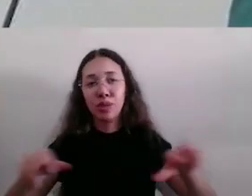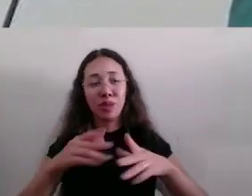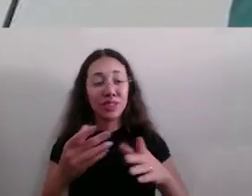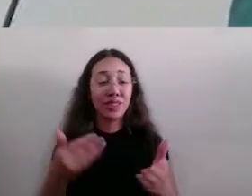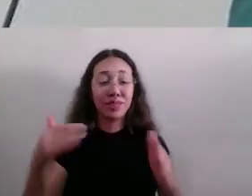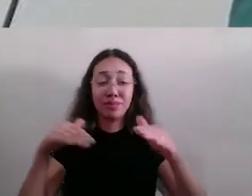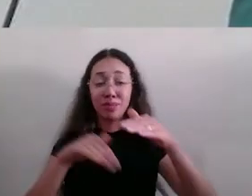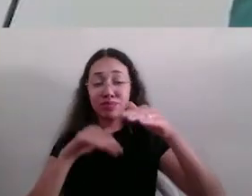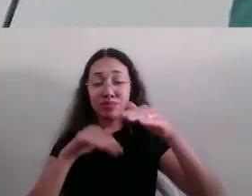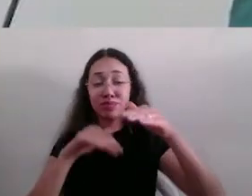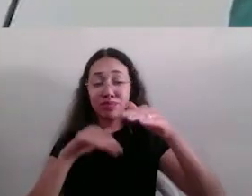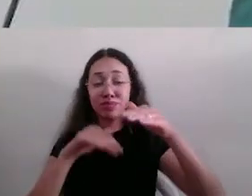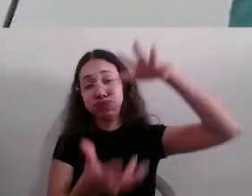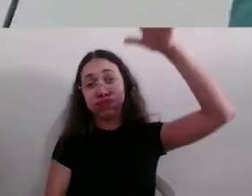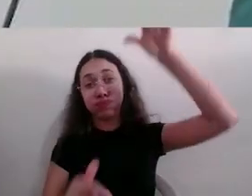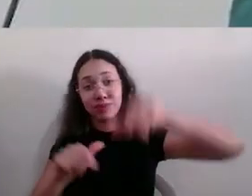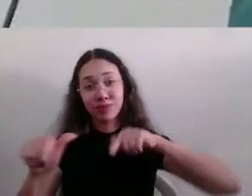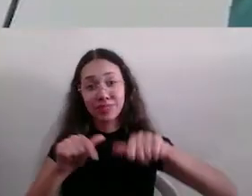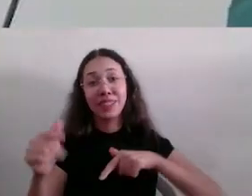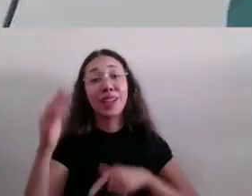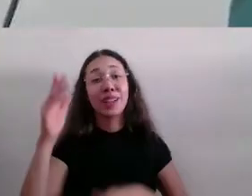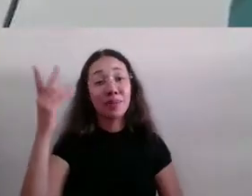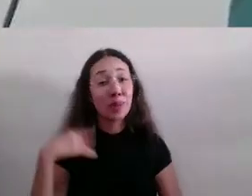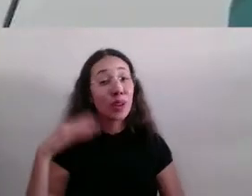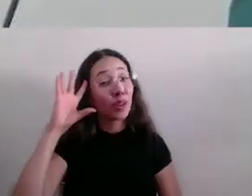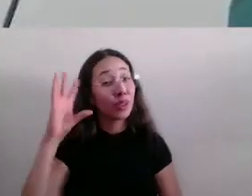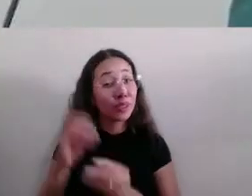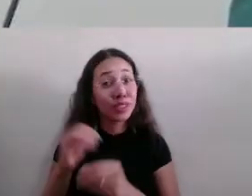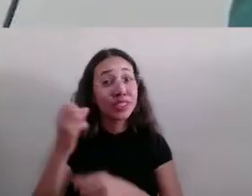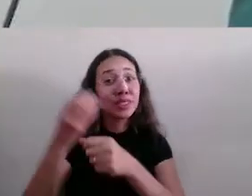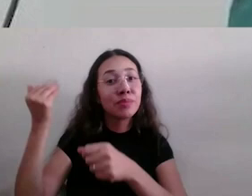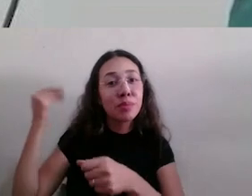processos, eu imagino que em 2002 deva ter sido muito revolucionário